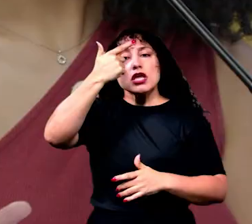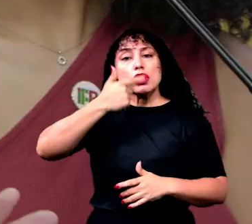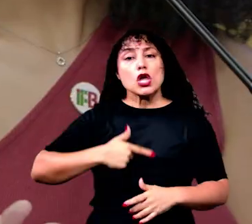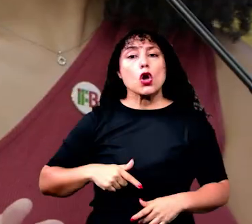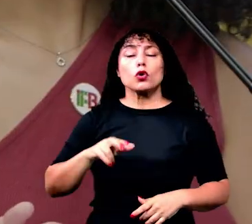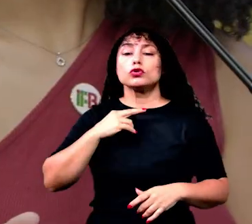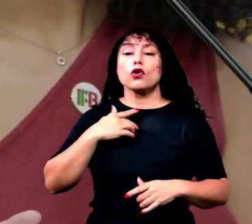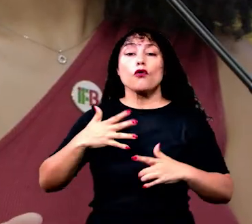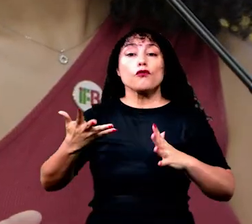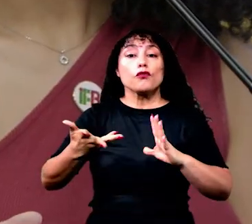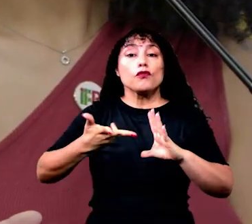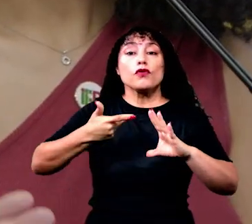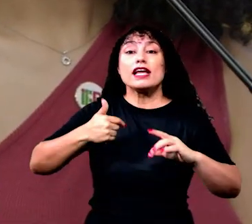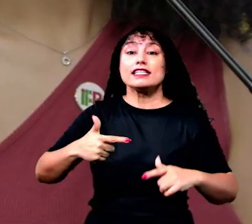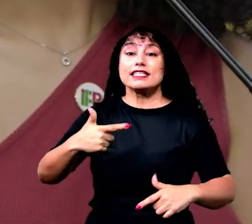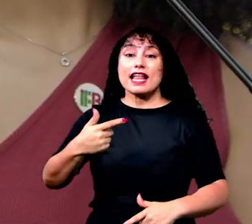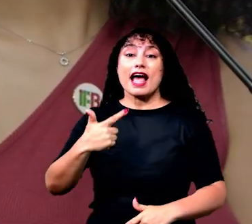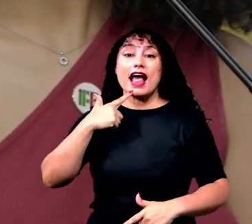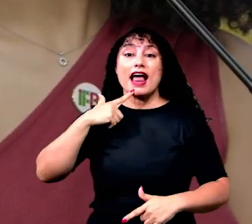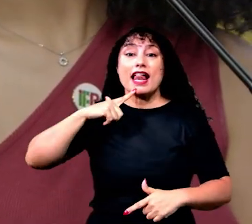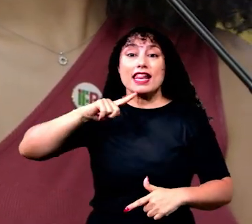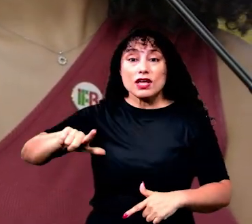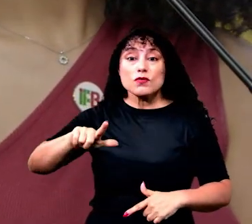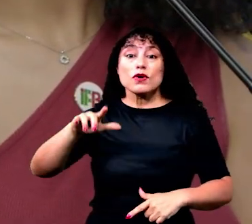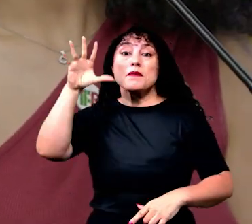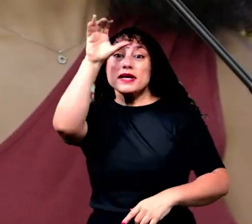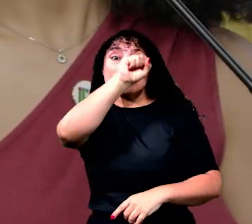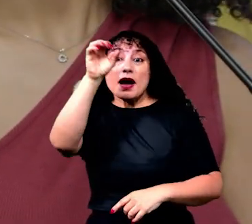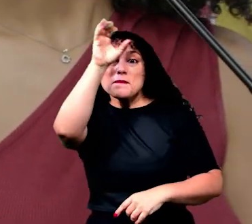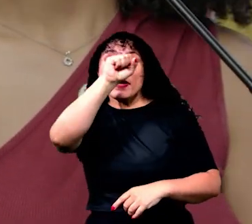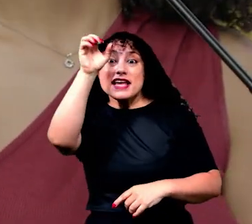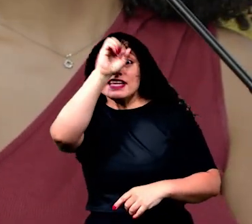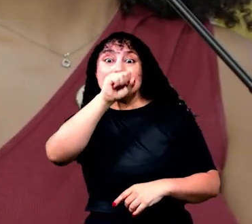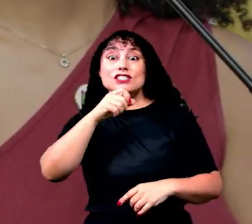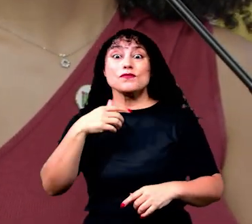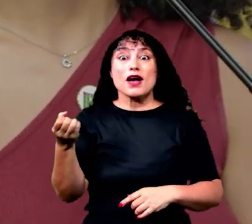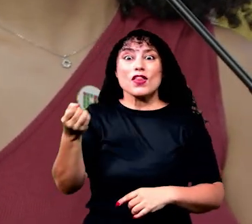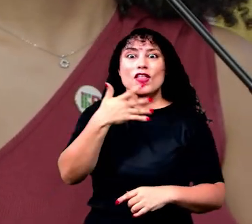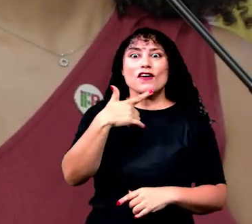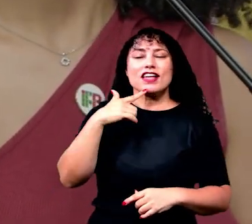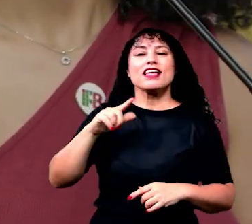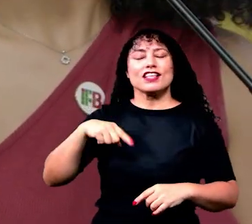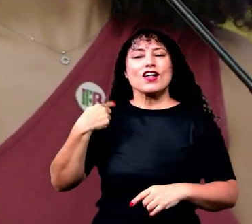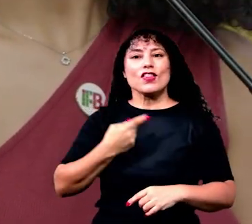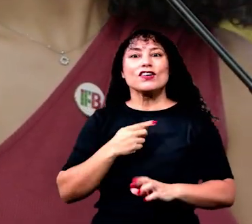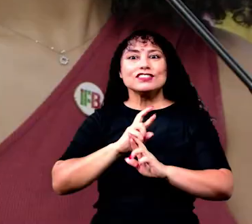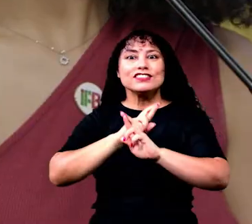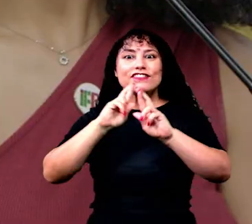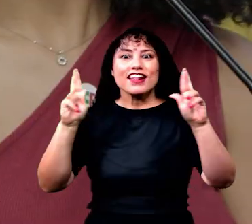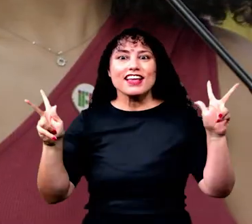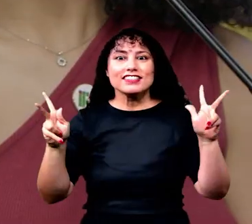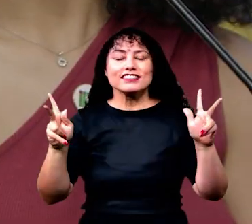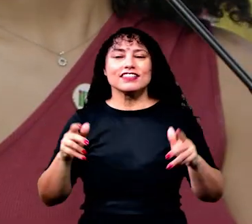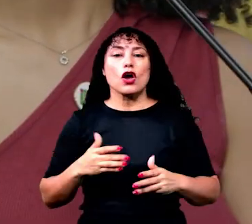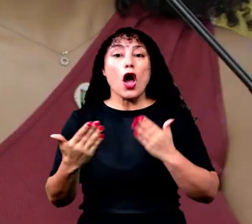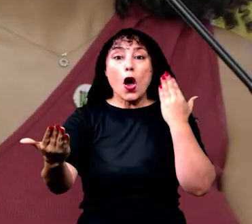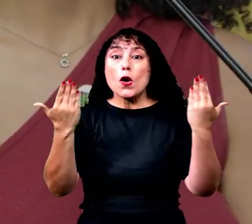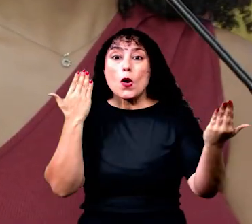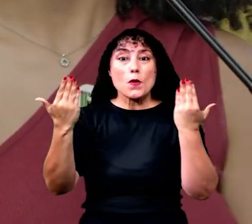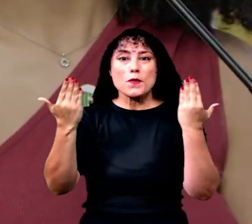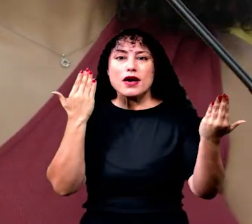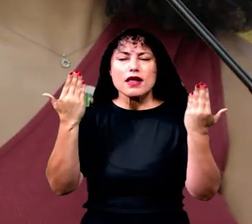eu não sou falante dessa língua, mas que eu fui capaz de aprender uma nova língua. Exatamente. Esse é o nosso diferencial. Sim.